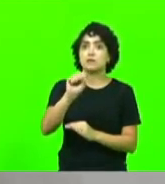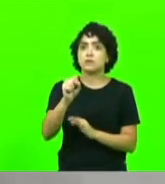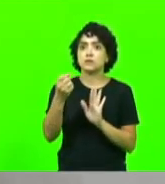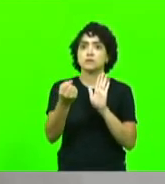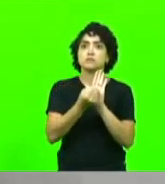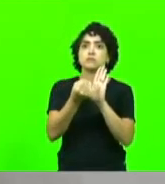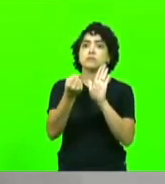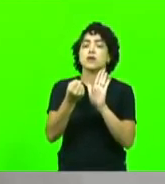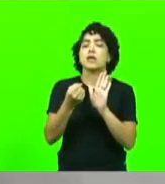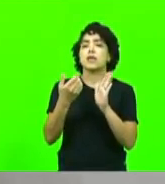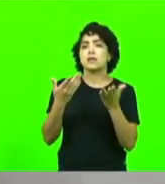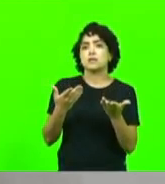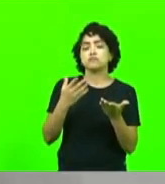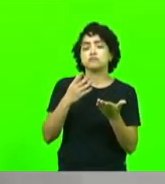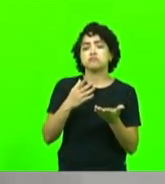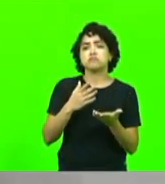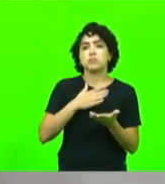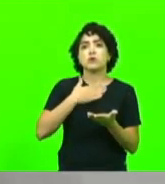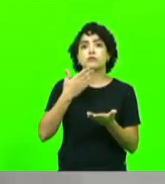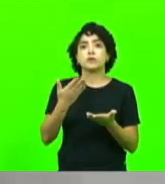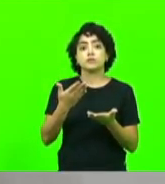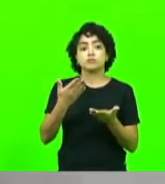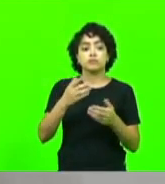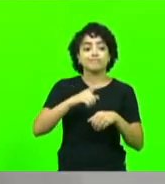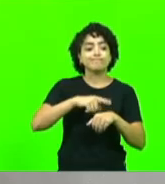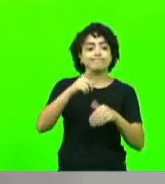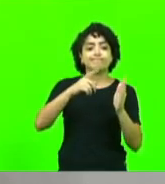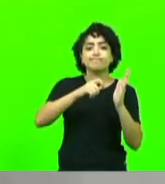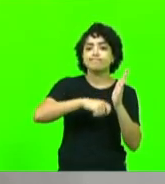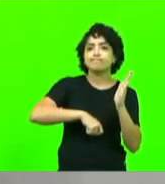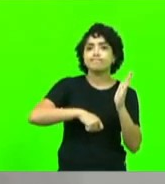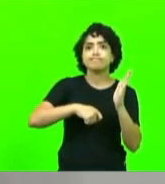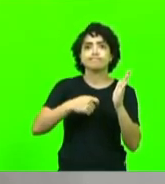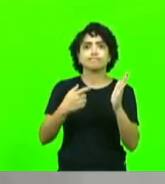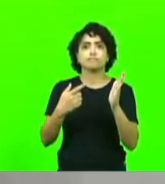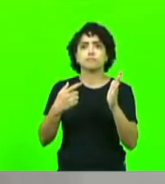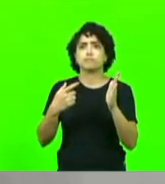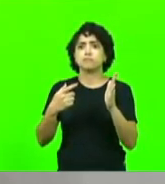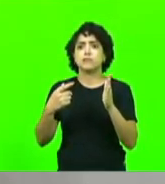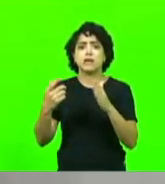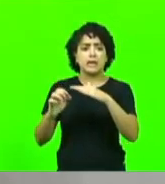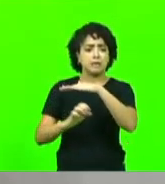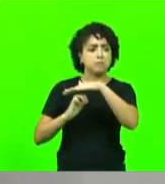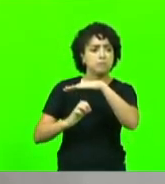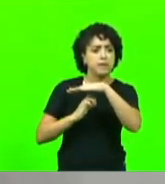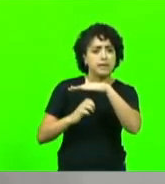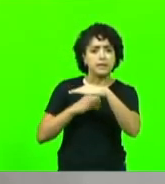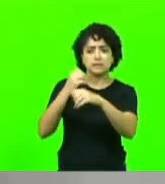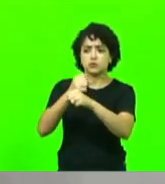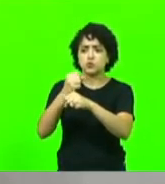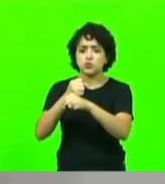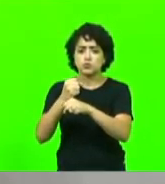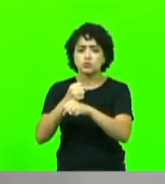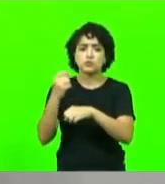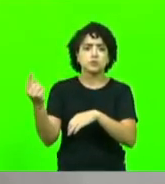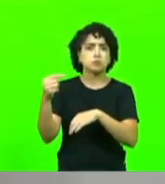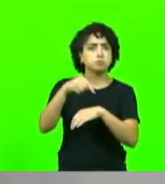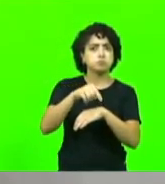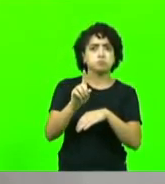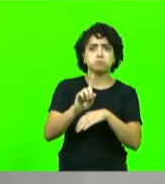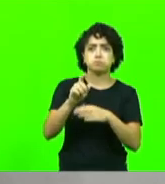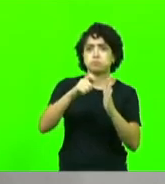fiquei surpreso porque, no momento da assinatura, não teve presente nenhum empreiteiro que tivesse ganho alguma licitação para assinar